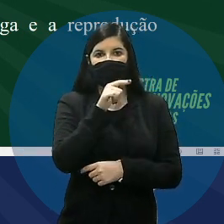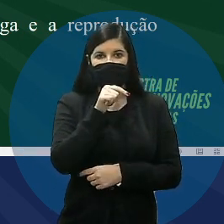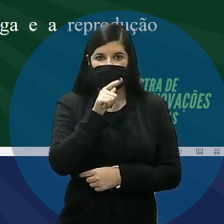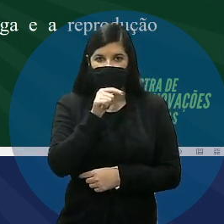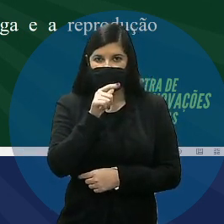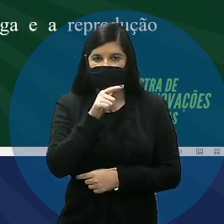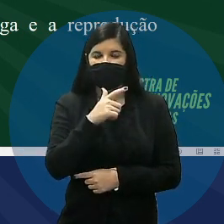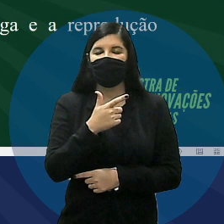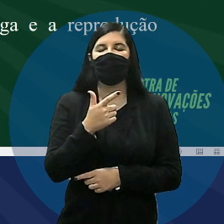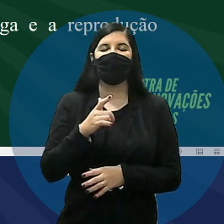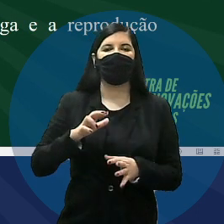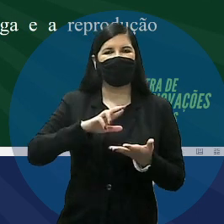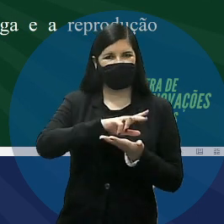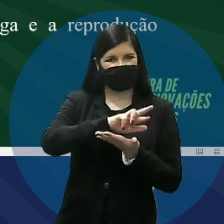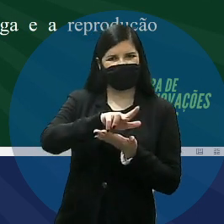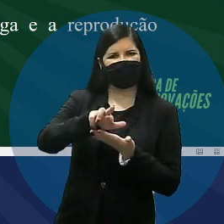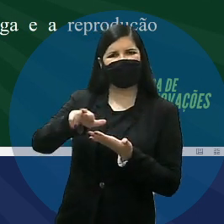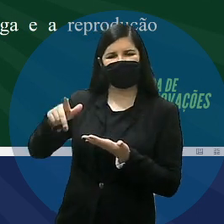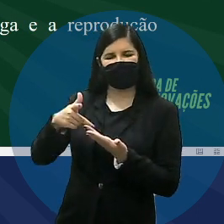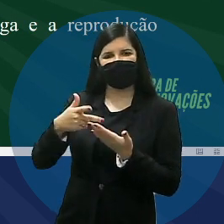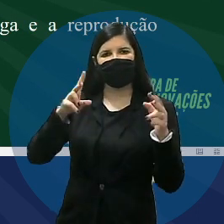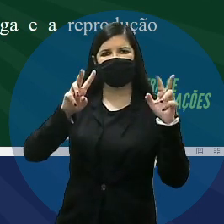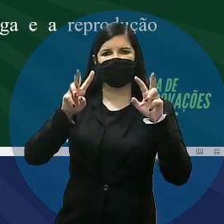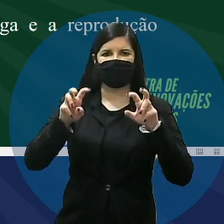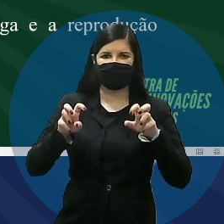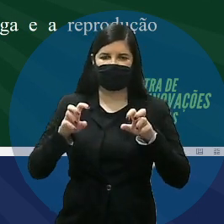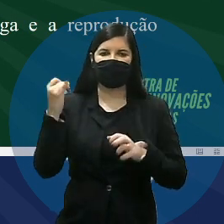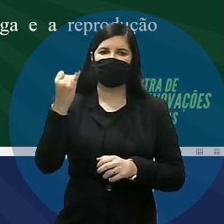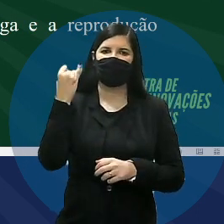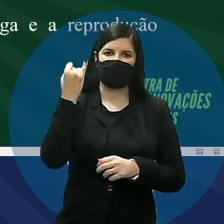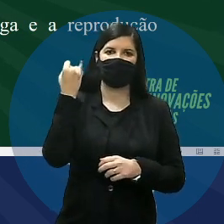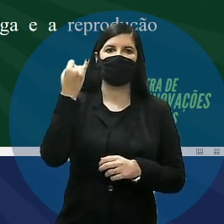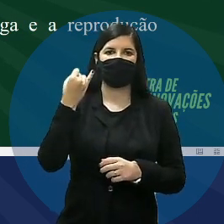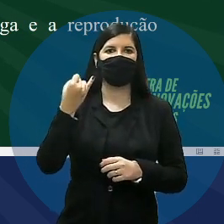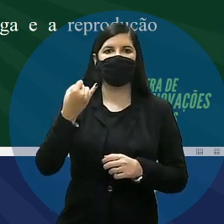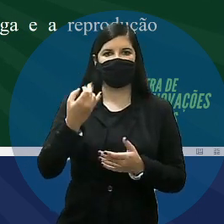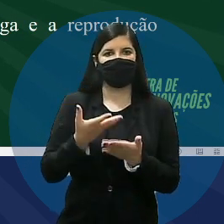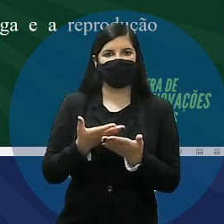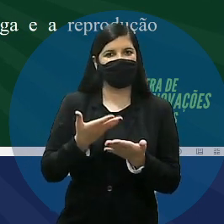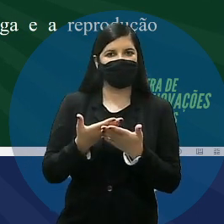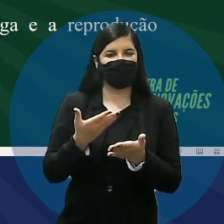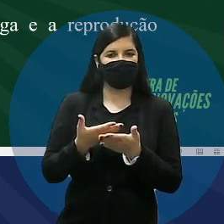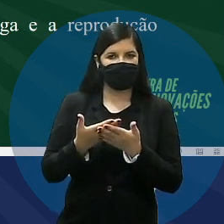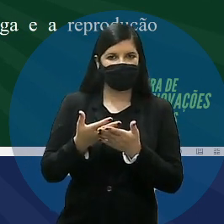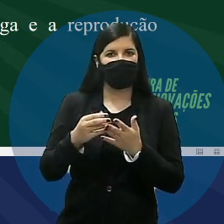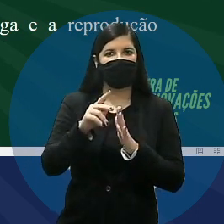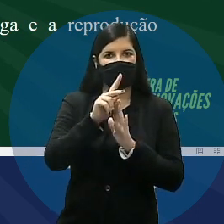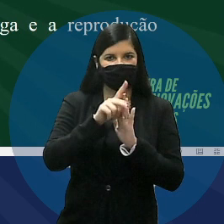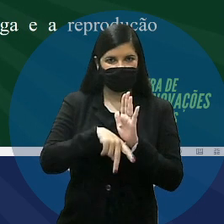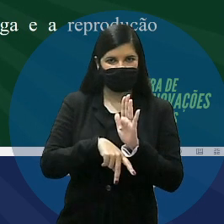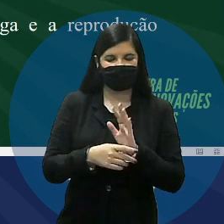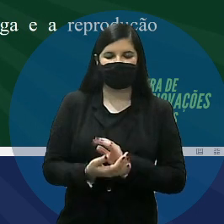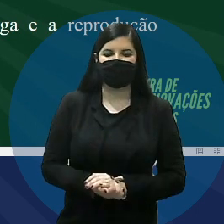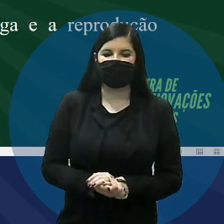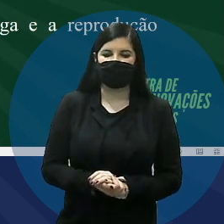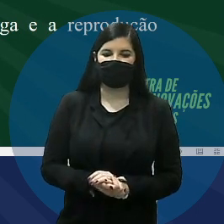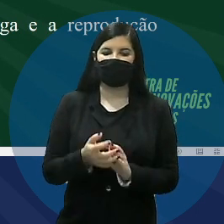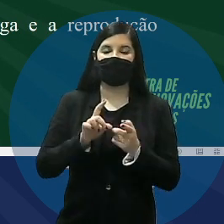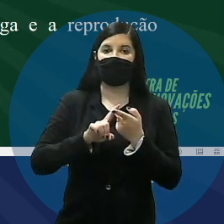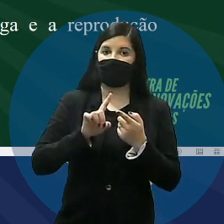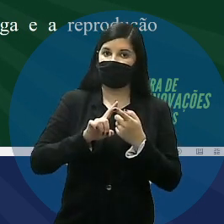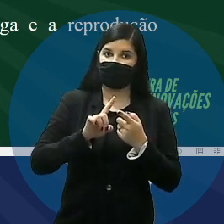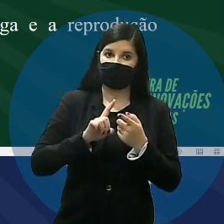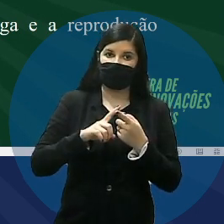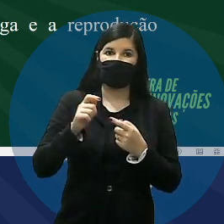diversos outros temas importantes foram trabalhados durante o nosso projeto. E ainda